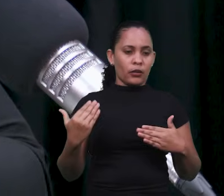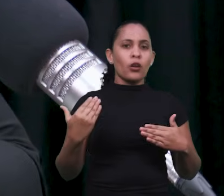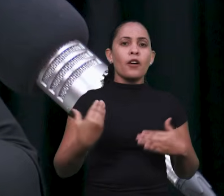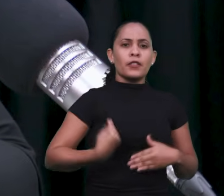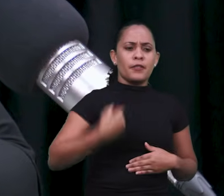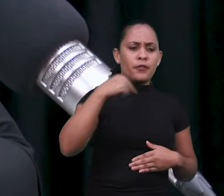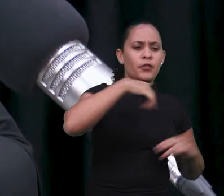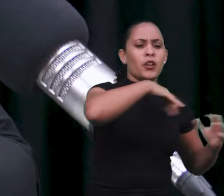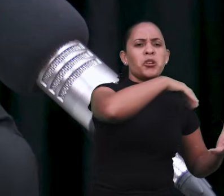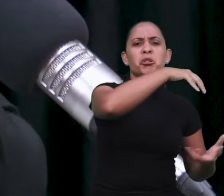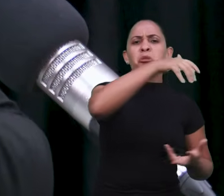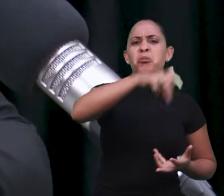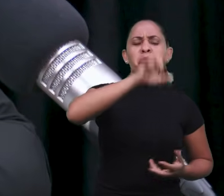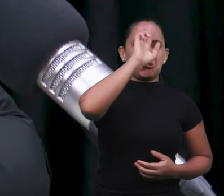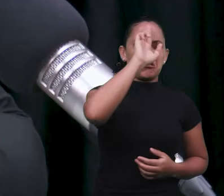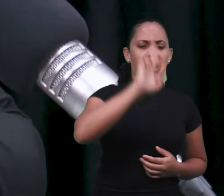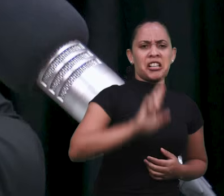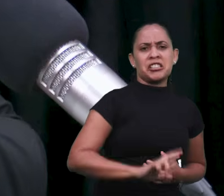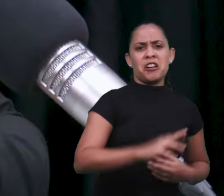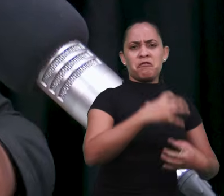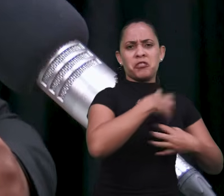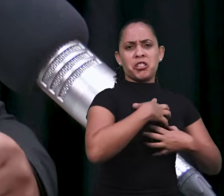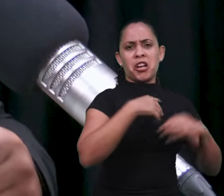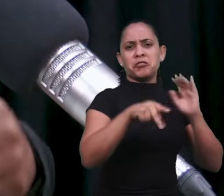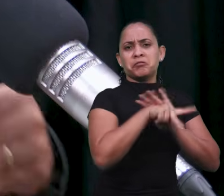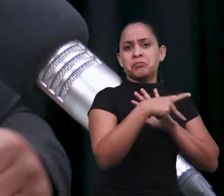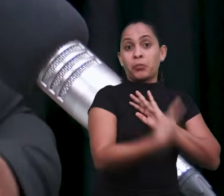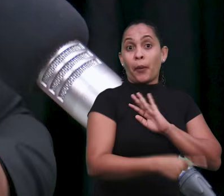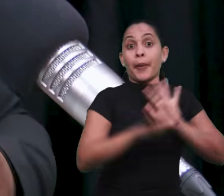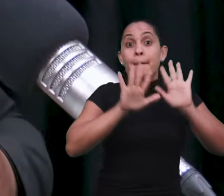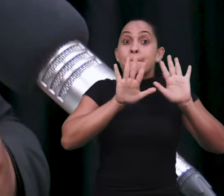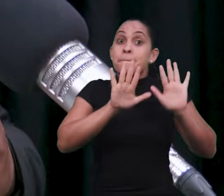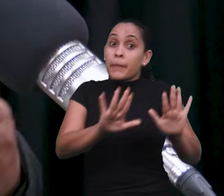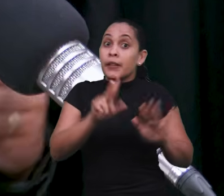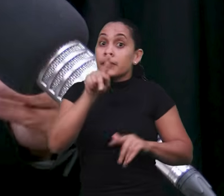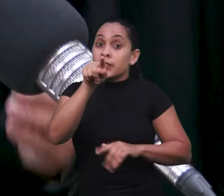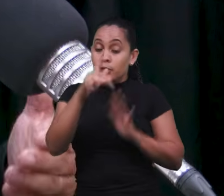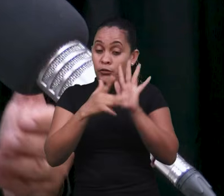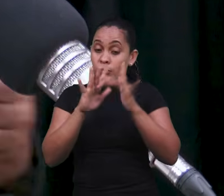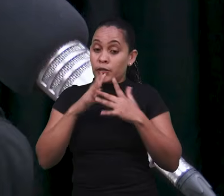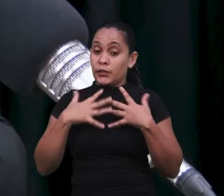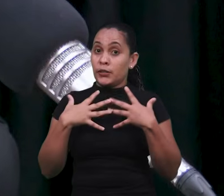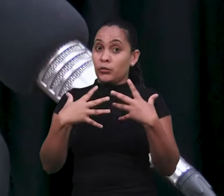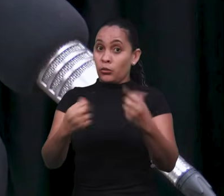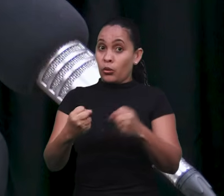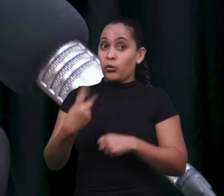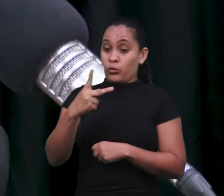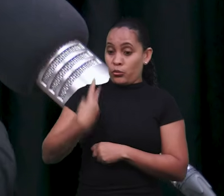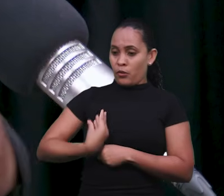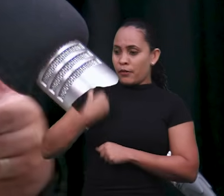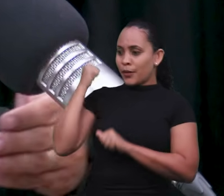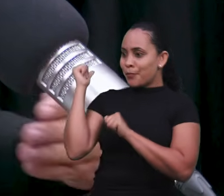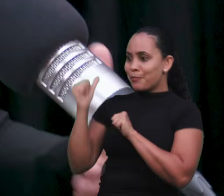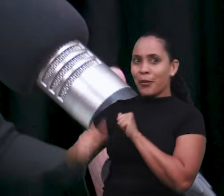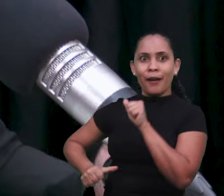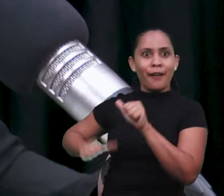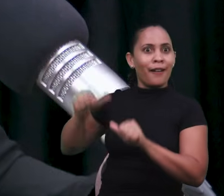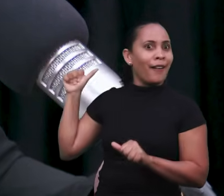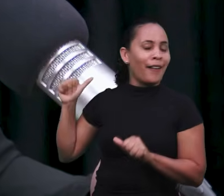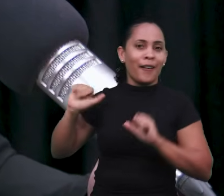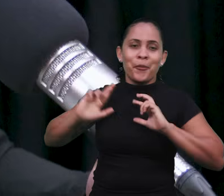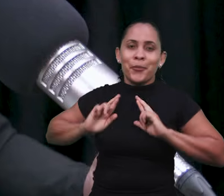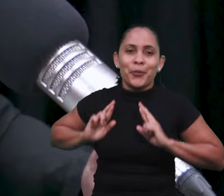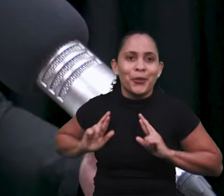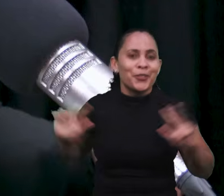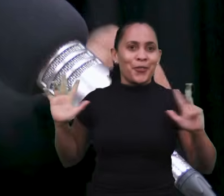focado para o Senhor, né. Então transformação. É uma transformação da vida, mas com mudança de sentido, né. Exatamente. Isso vem através